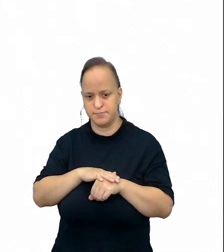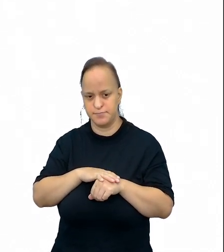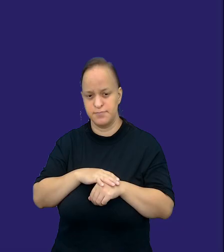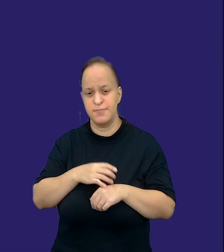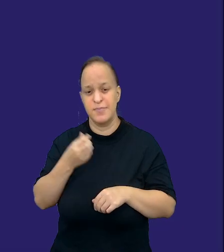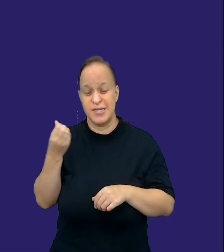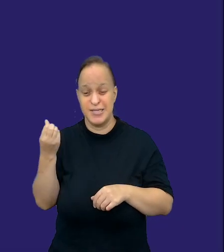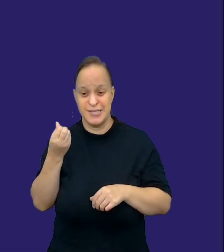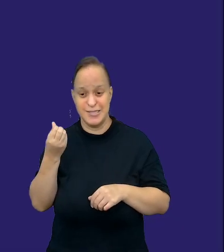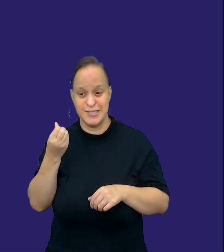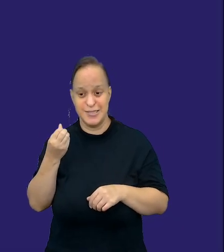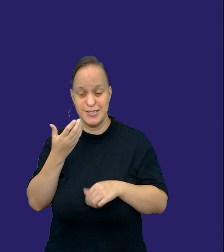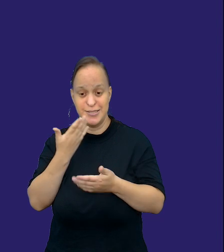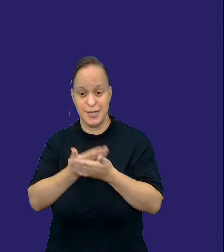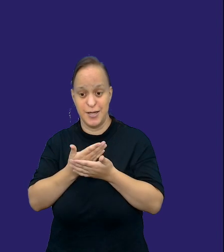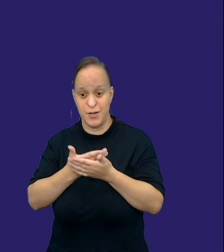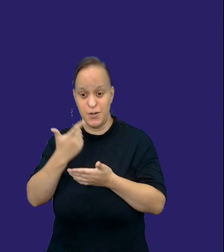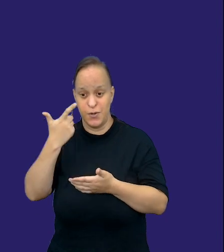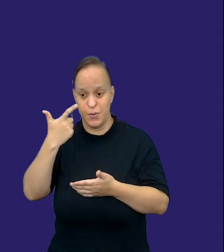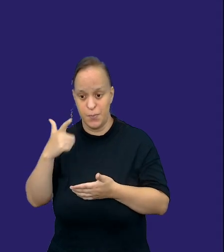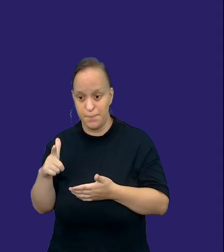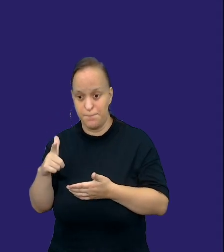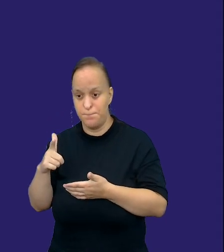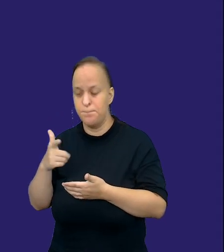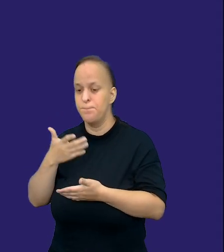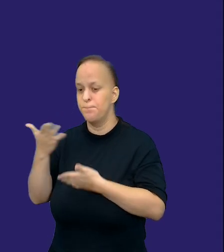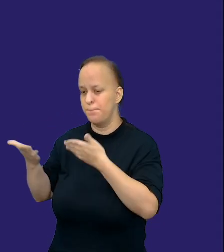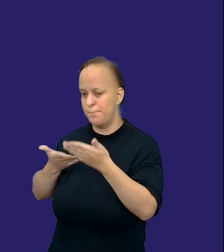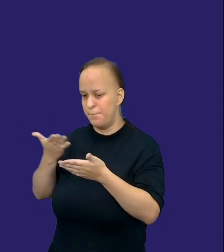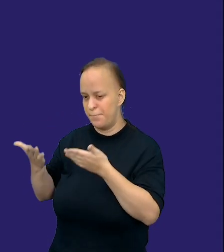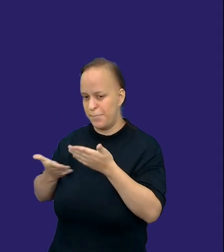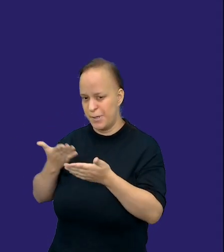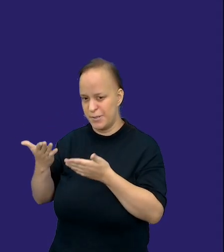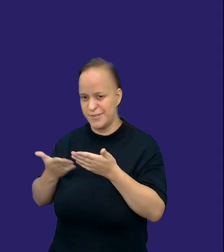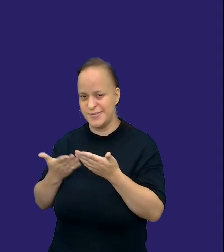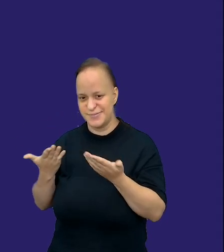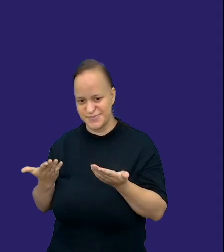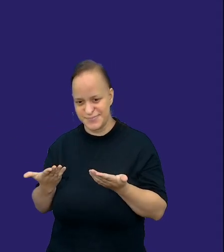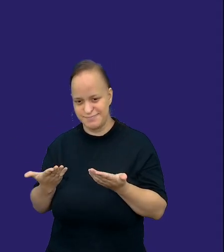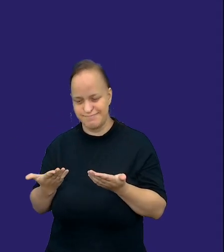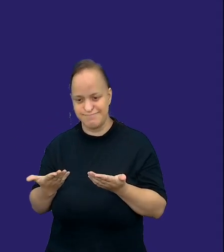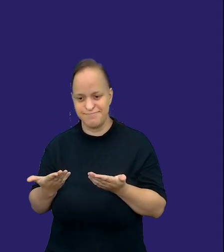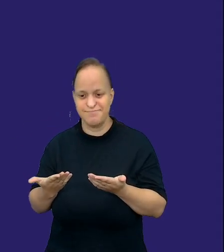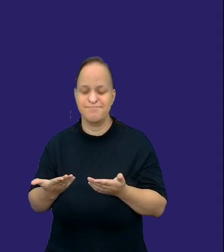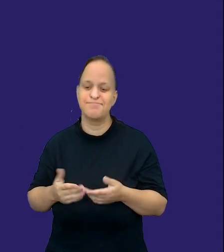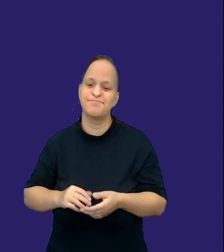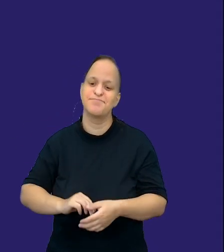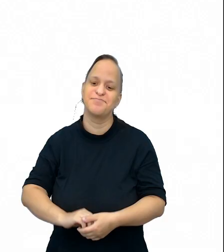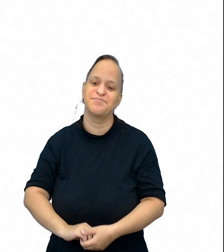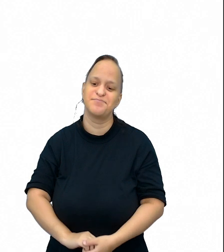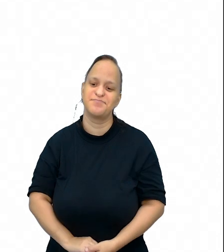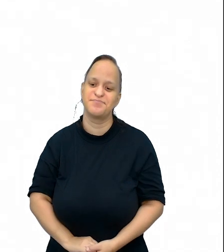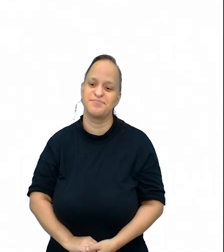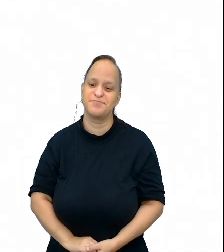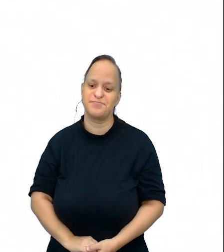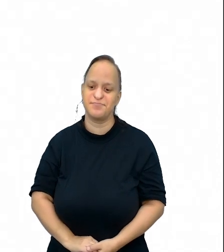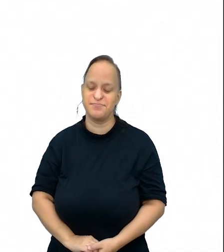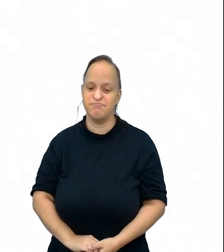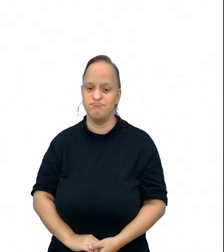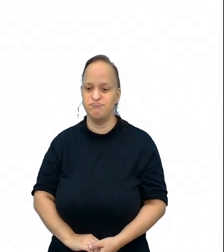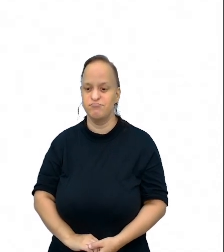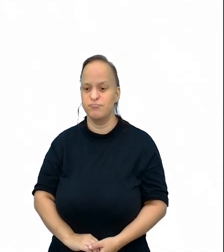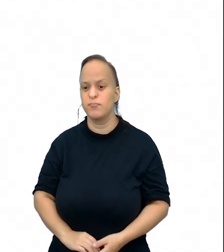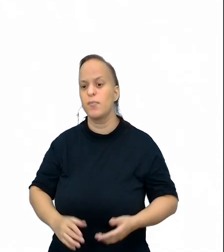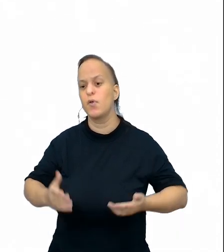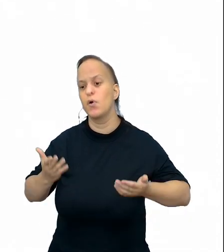socialização em outra aula, a próxima aula que vai ser programado isso. Então, estamos aqui chegando ao momento das propostas, e como já